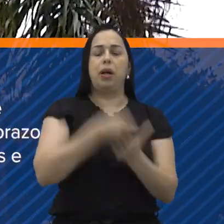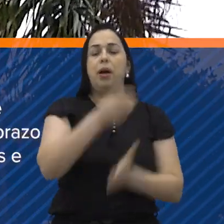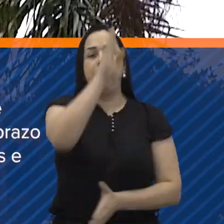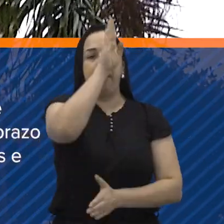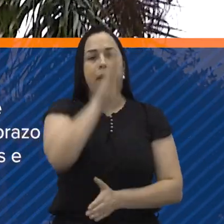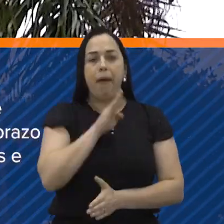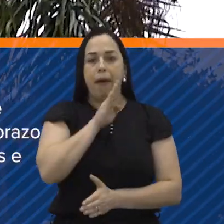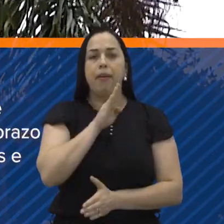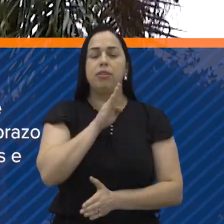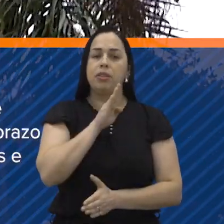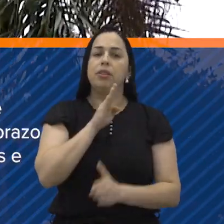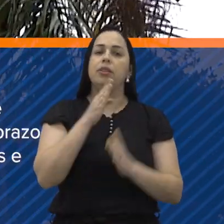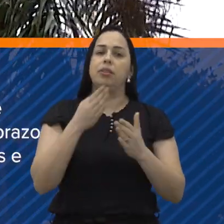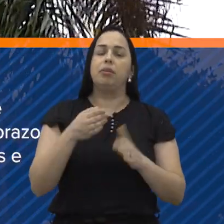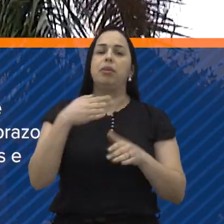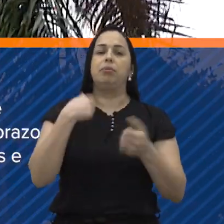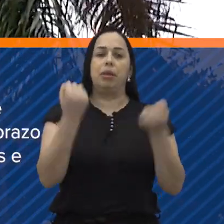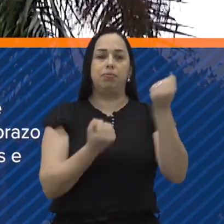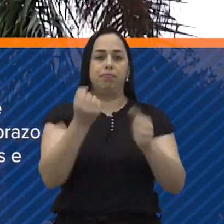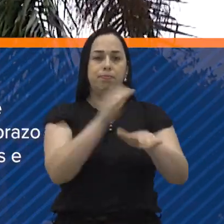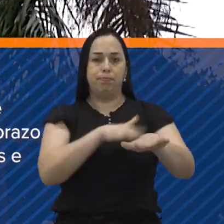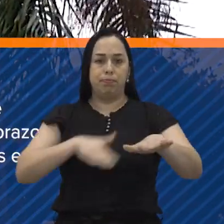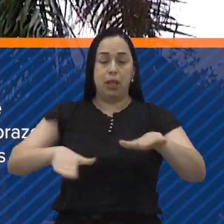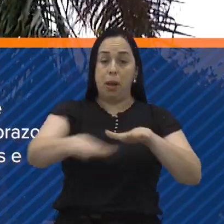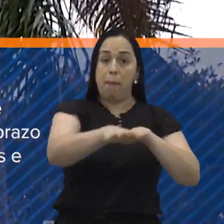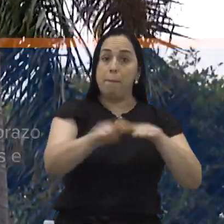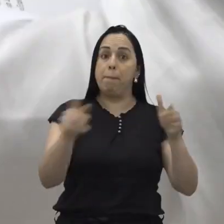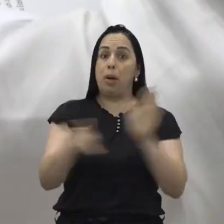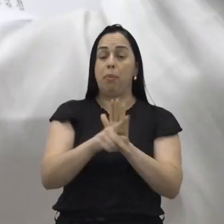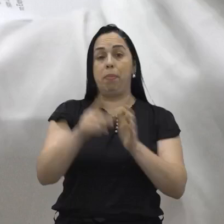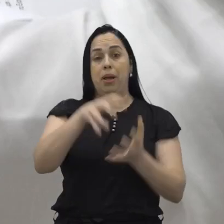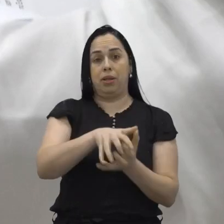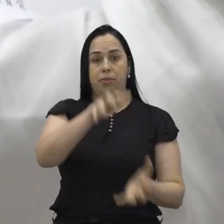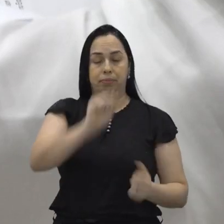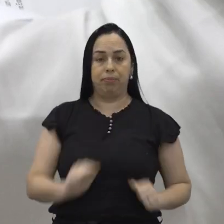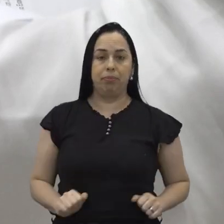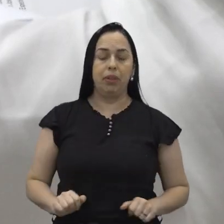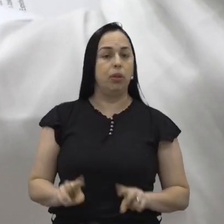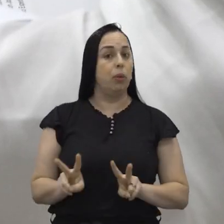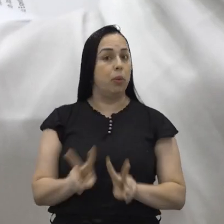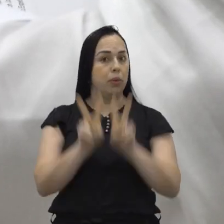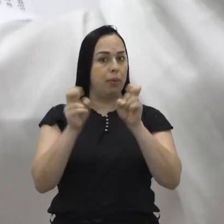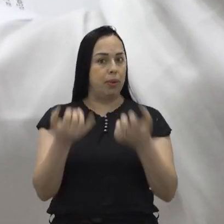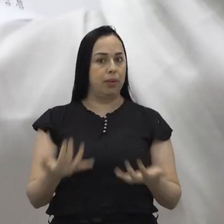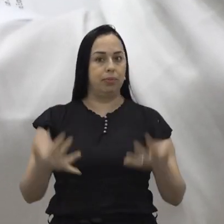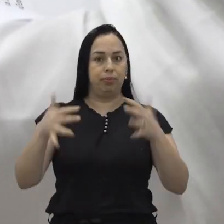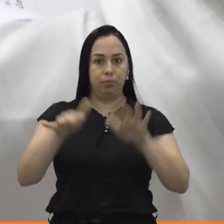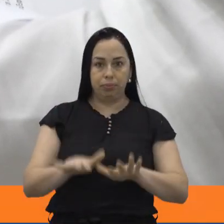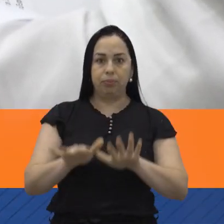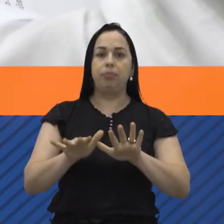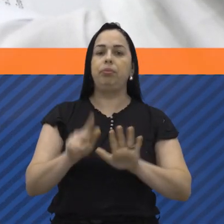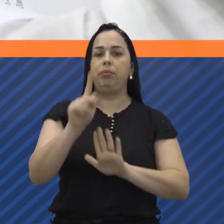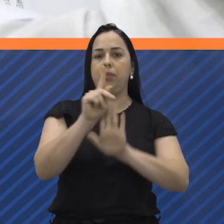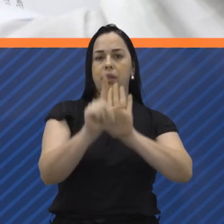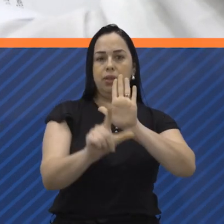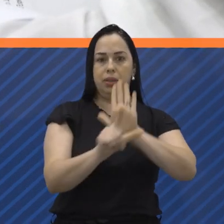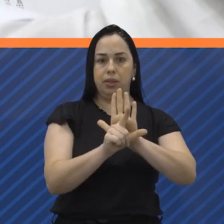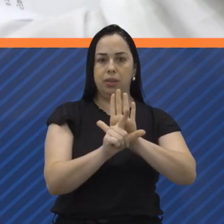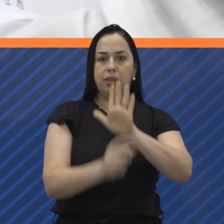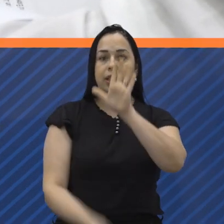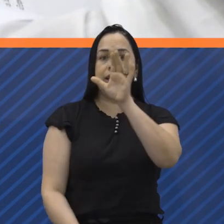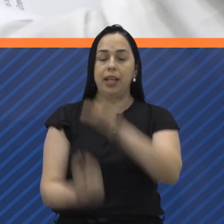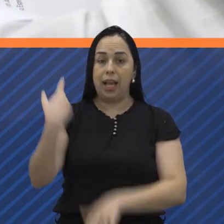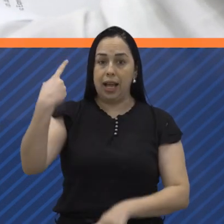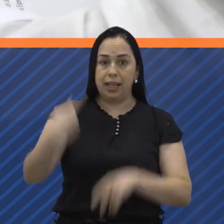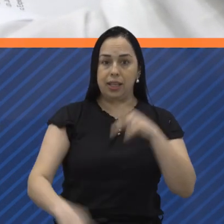no pagamento do estacionamento rotativo para idosos. Seguindo a proposta da inclusão, ainda segue na pauta um projeto